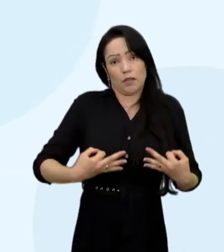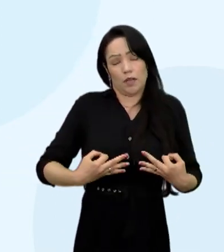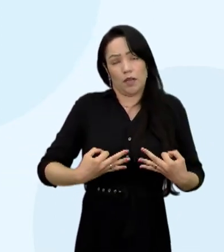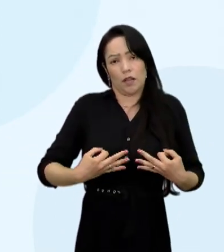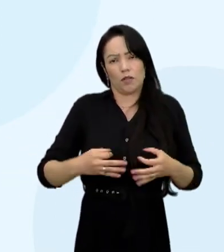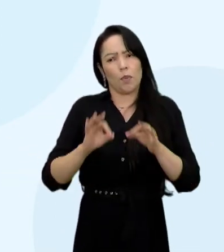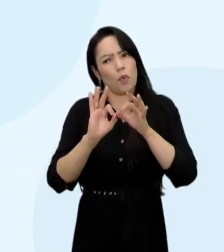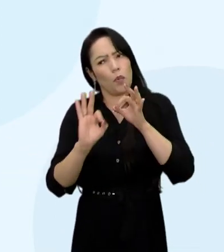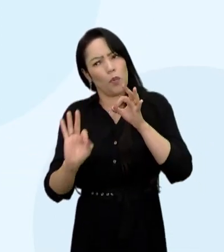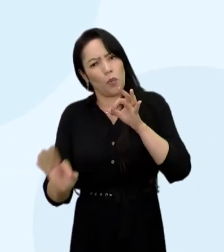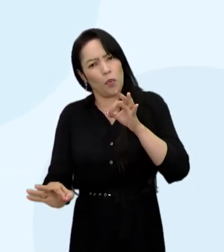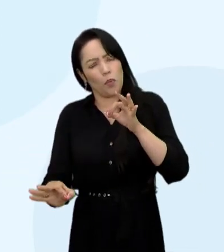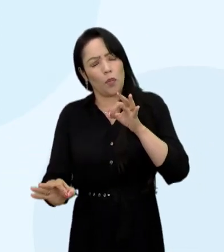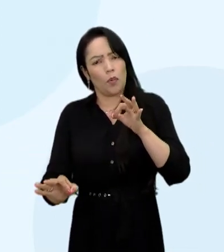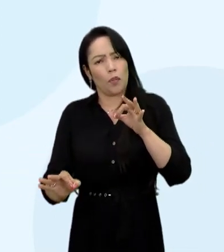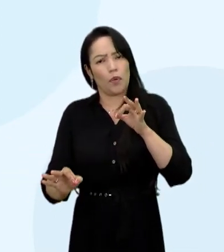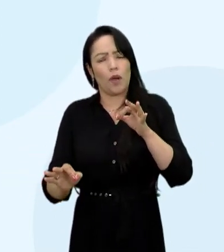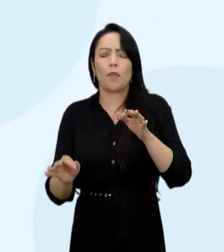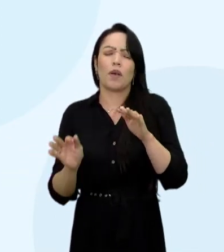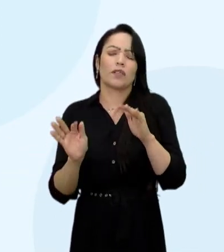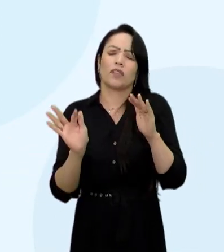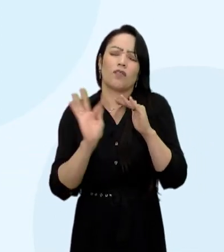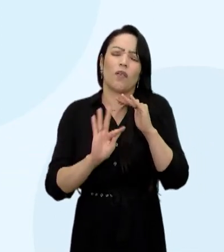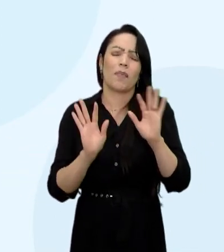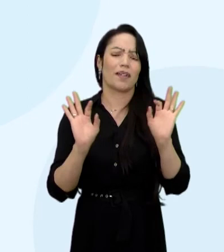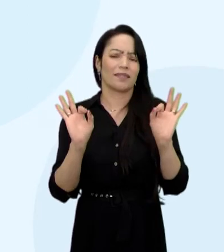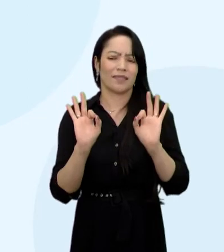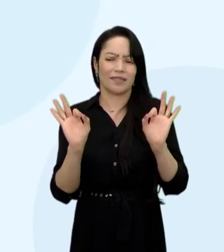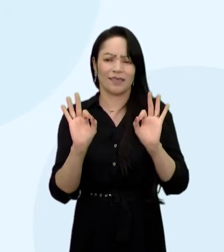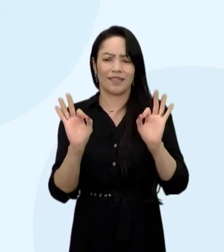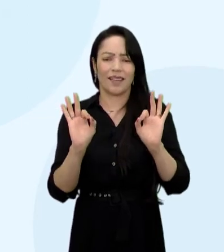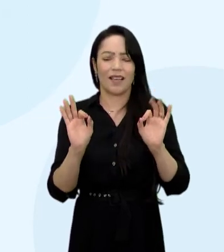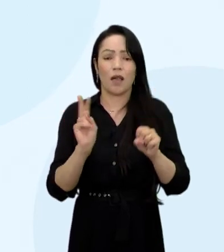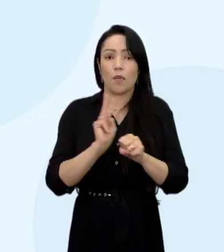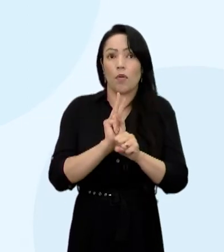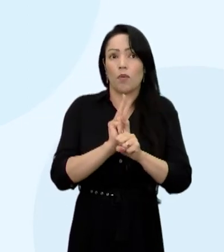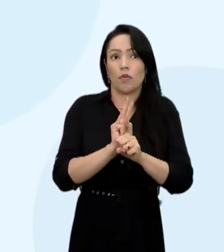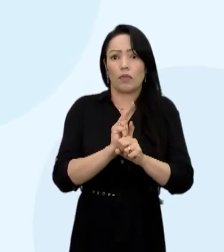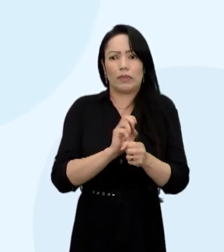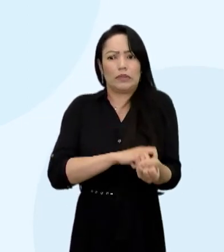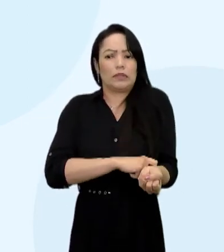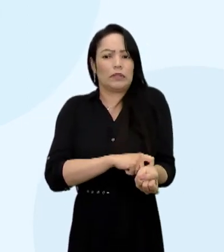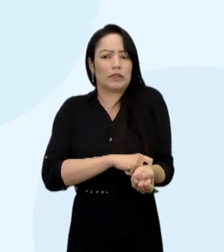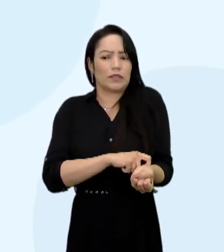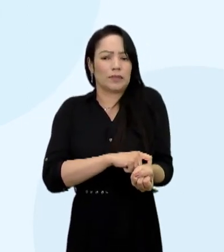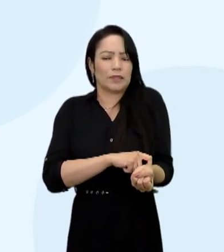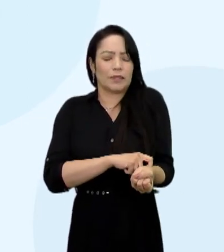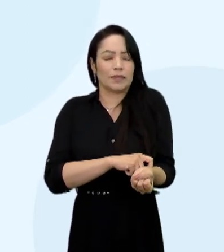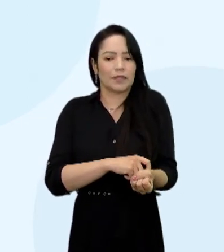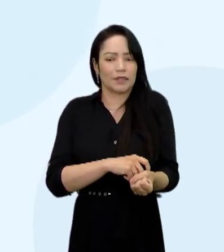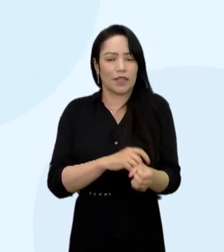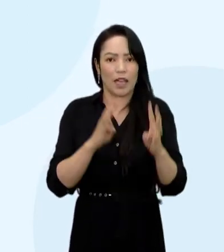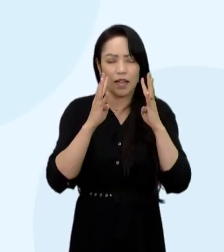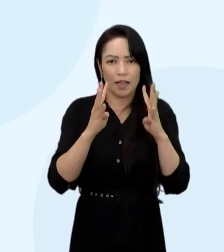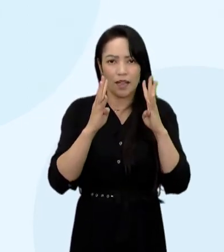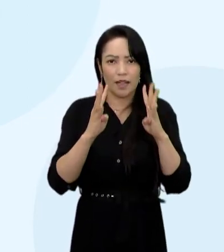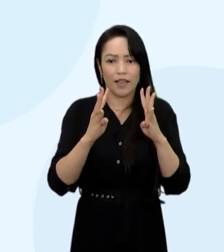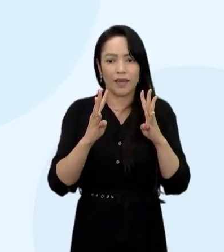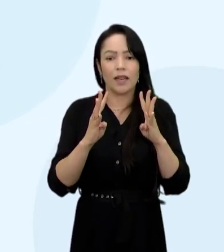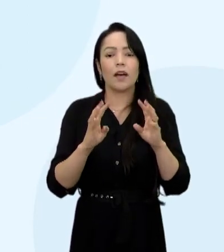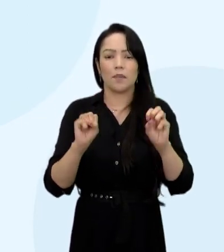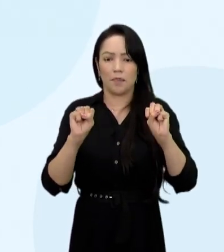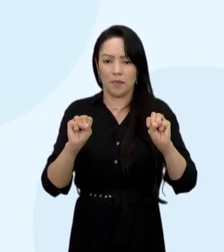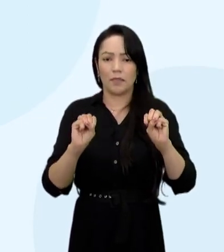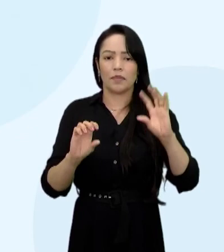menos policiada em situações de informalidade. E será mais cuidada, mais tensa, mais policiada em situações de